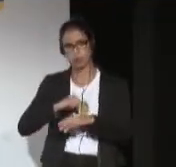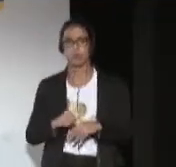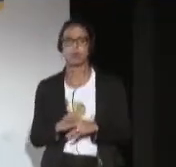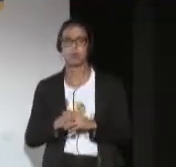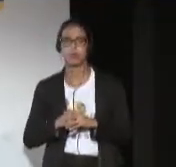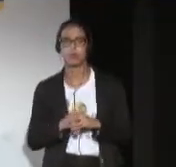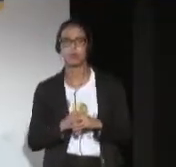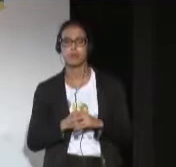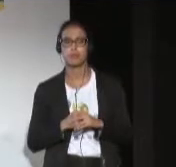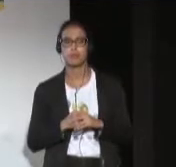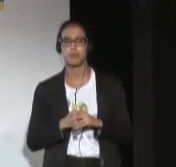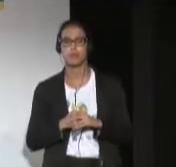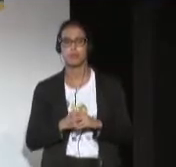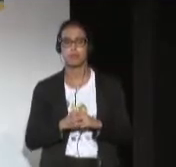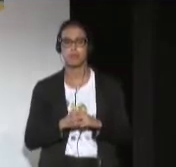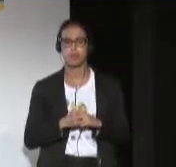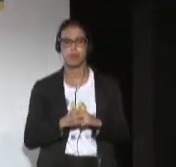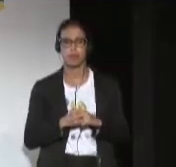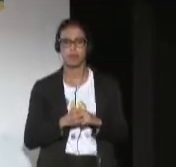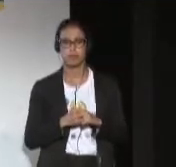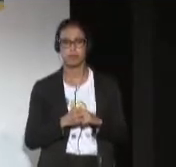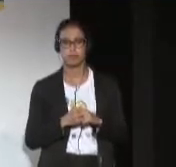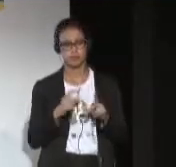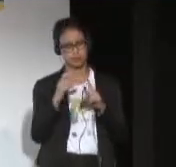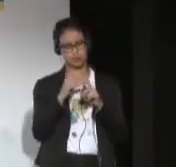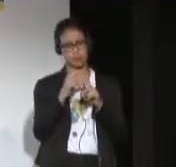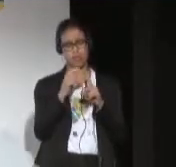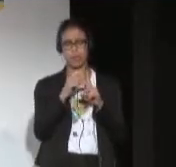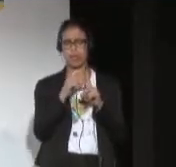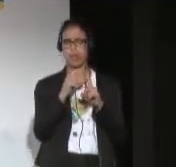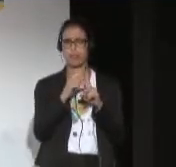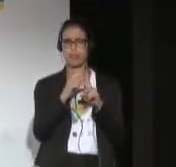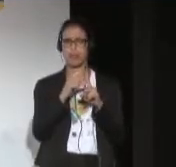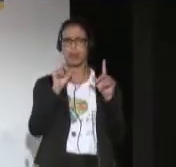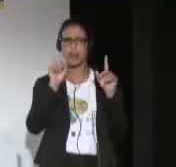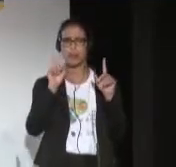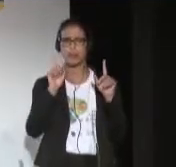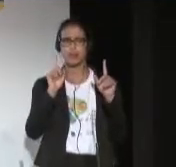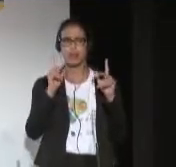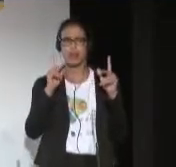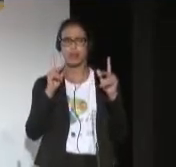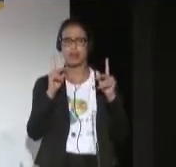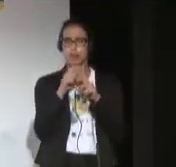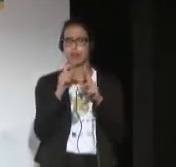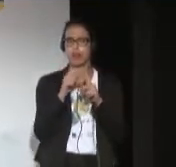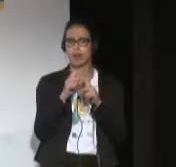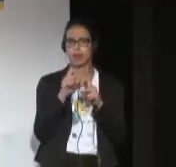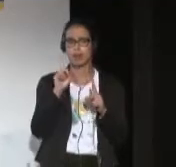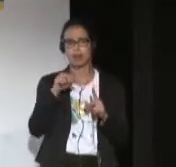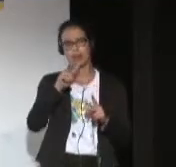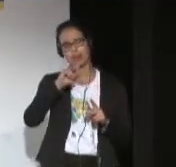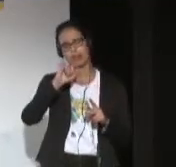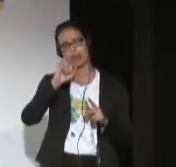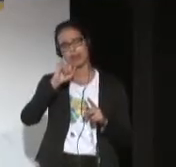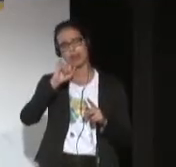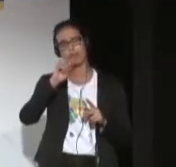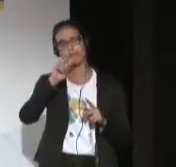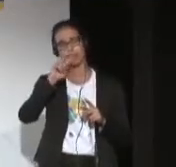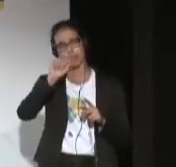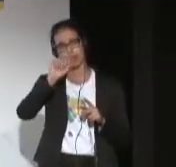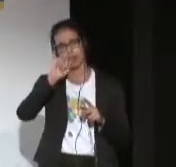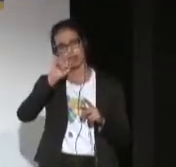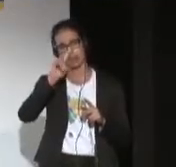palavra que a gente consegue achar esse equilíbrio é o fim das vaidades. A gente tem muita vaidade. E